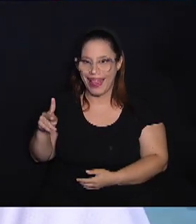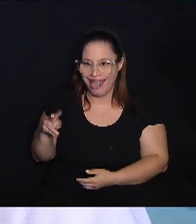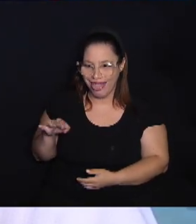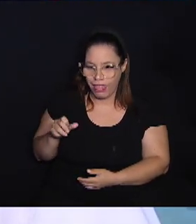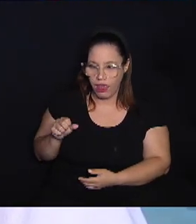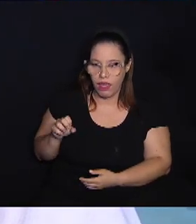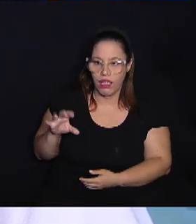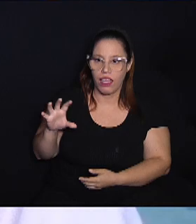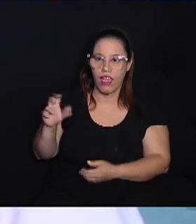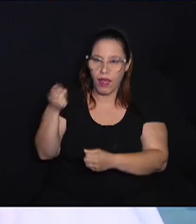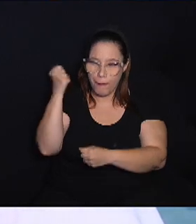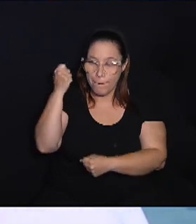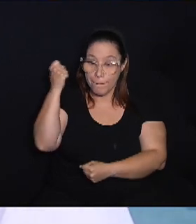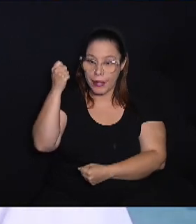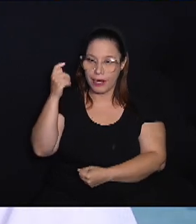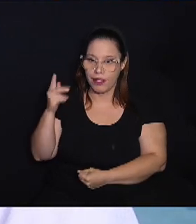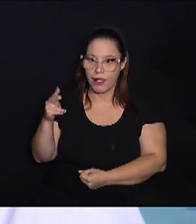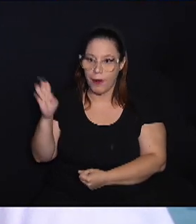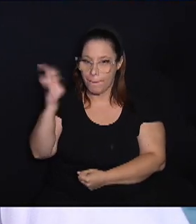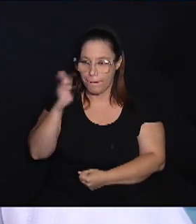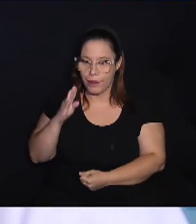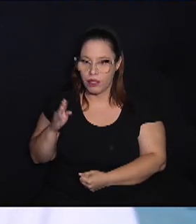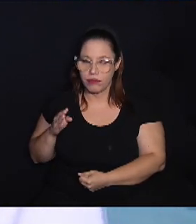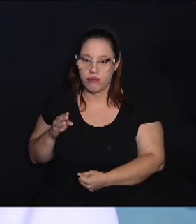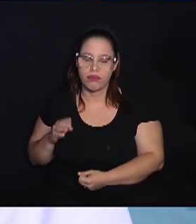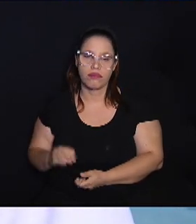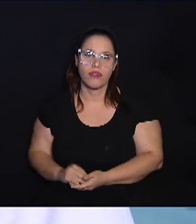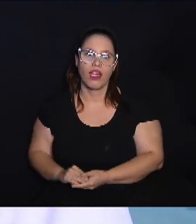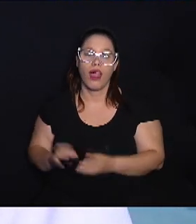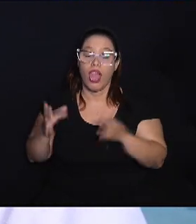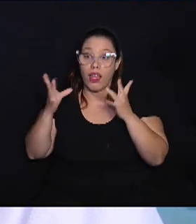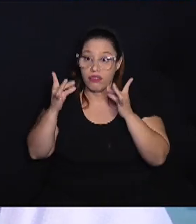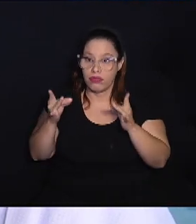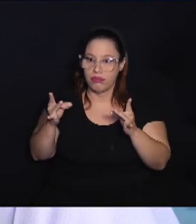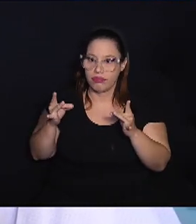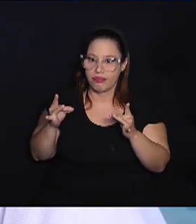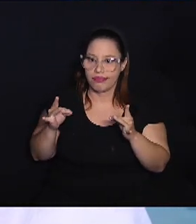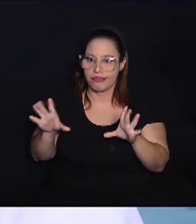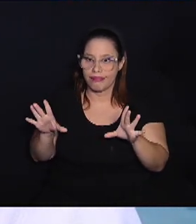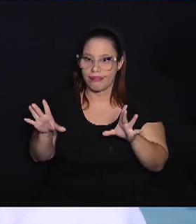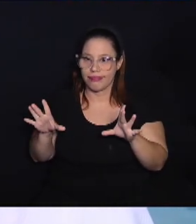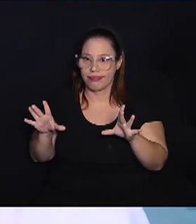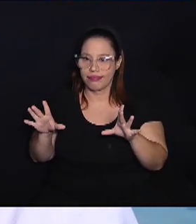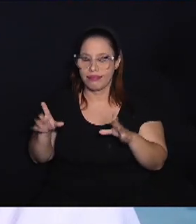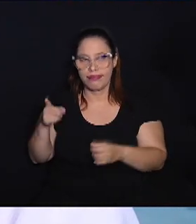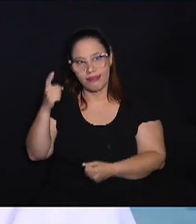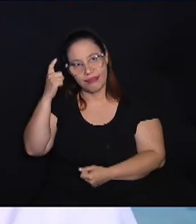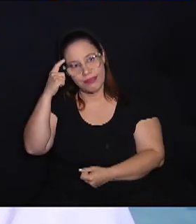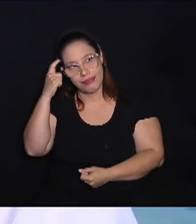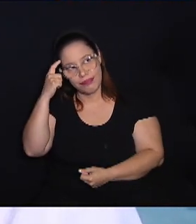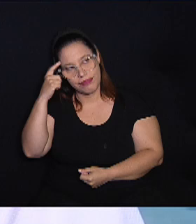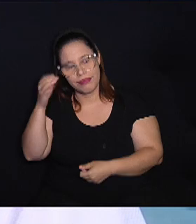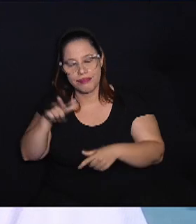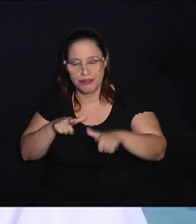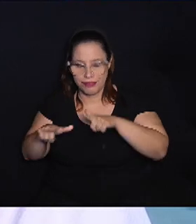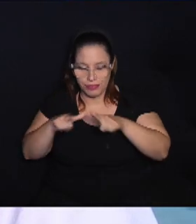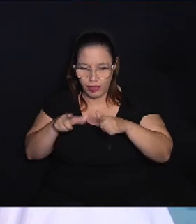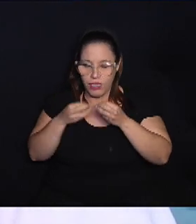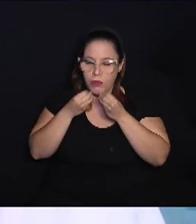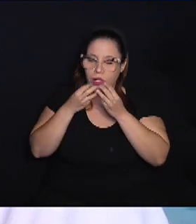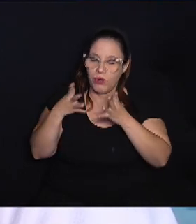metros, então nos últimos anos ela tem se destacado na prova. Então a ideia é que a gente consiga fazer um bom trabalho, que ela